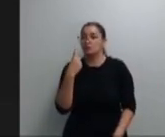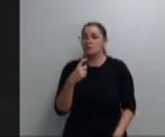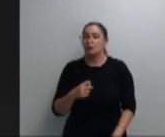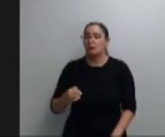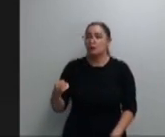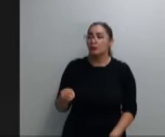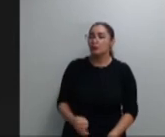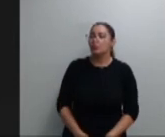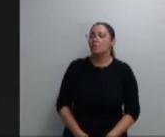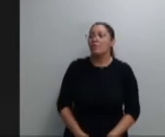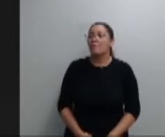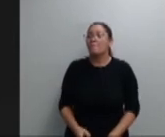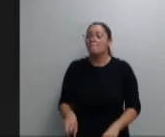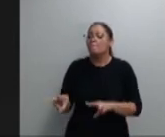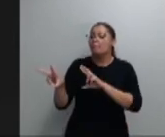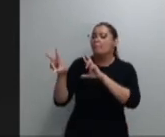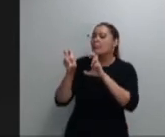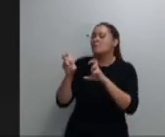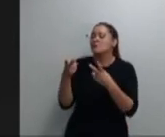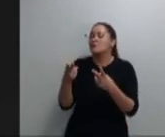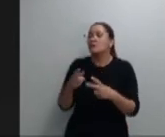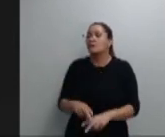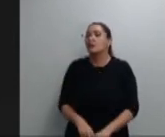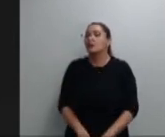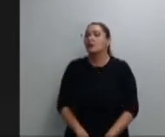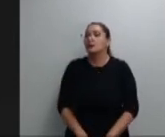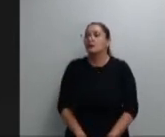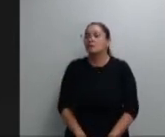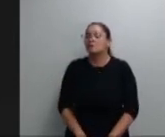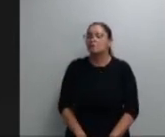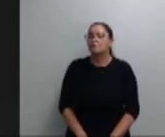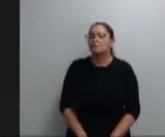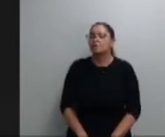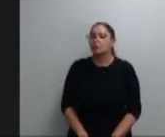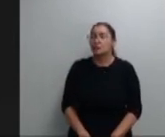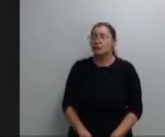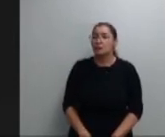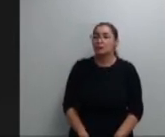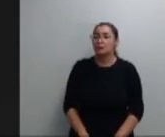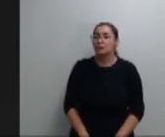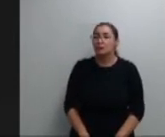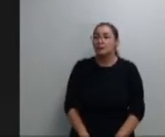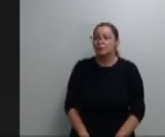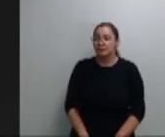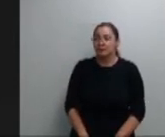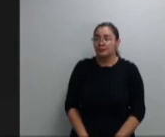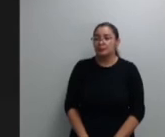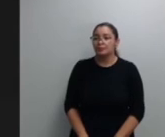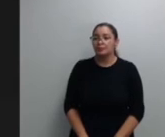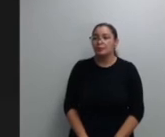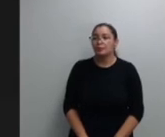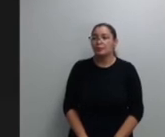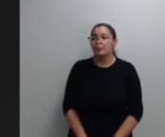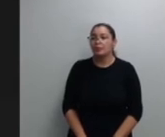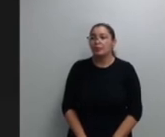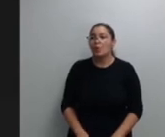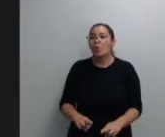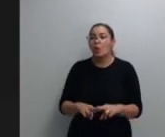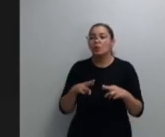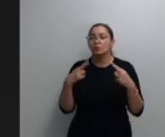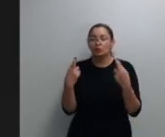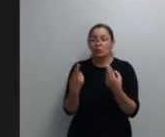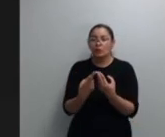perceber quão distinta se tornou a disciplina pela atual com relação ao ponto pela atual